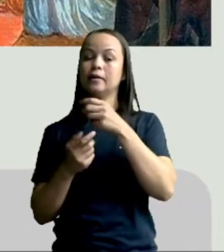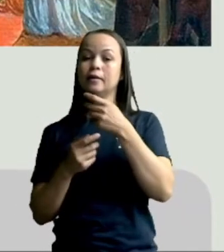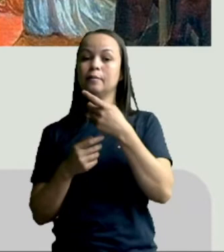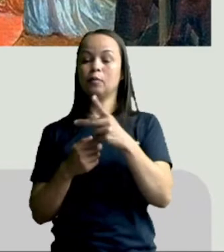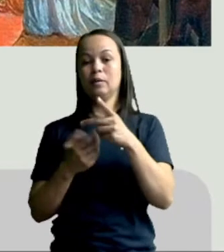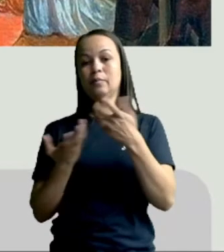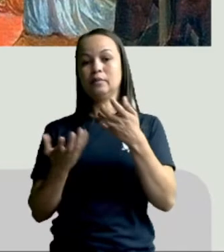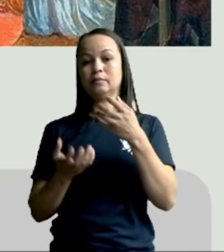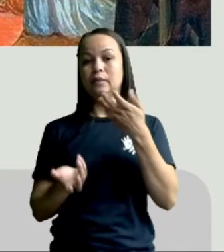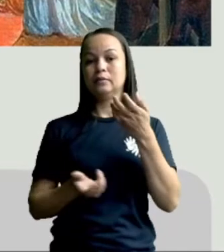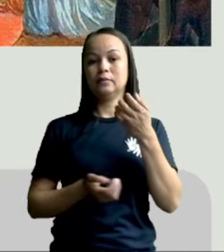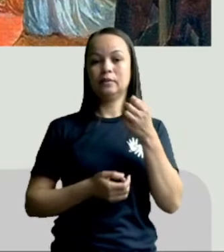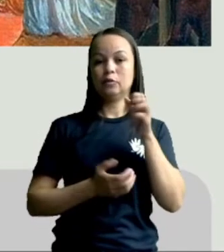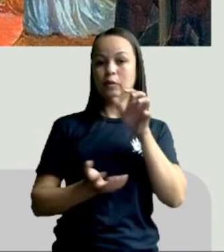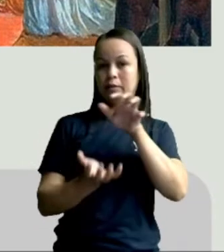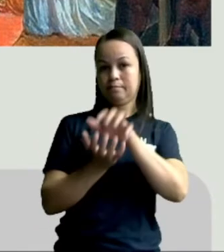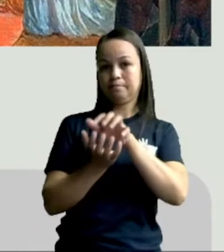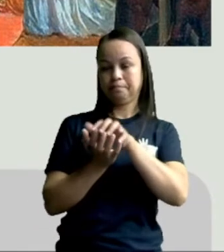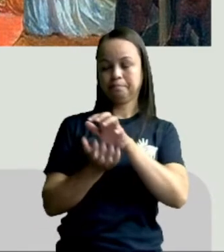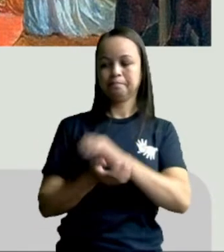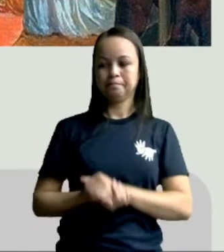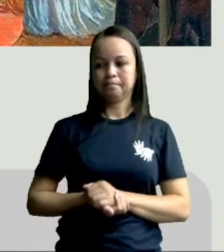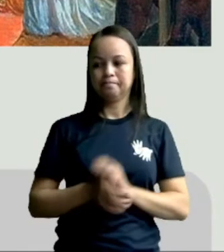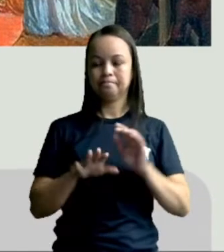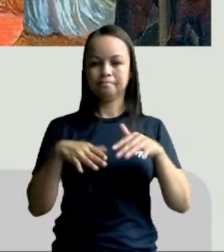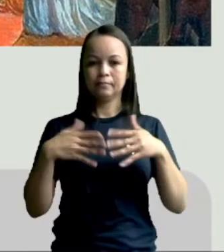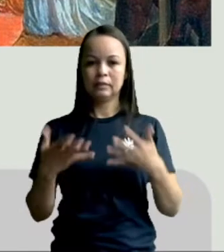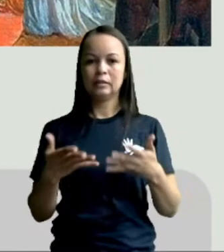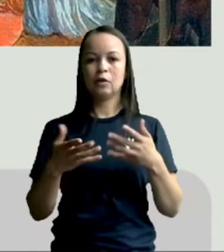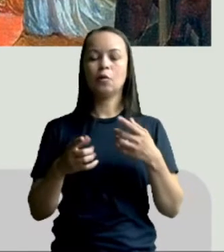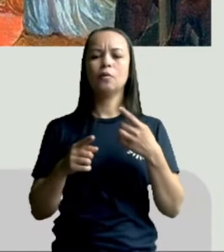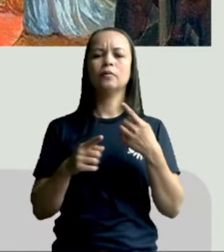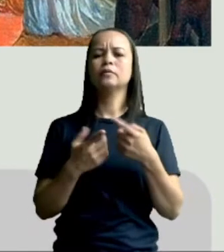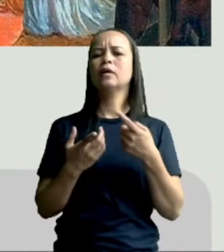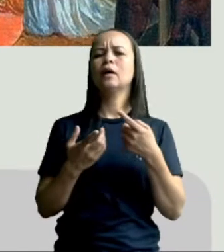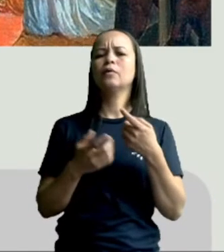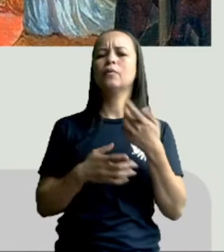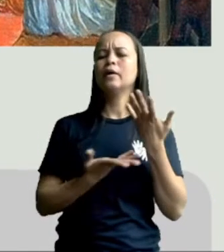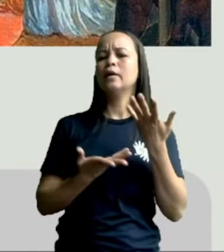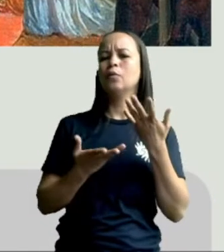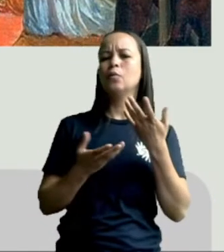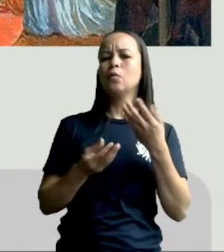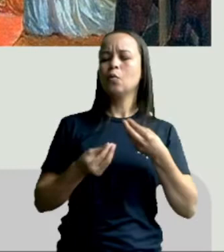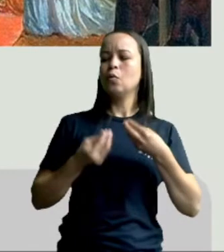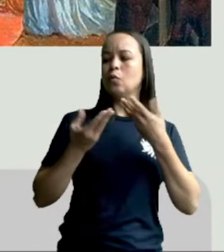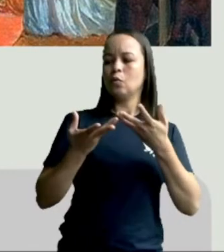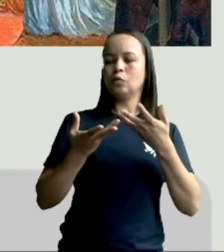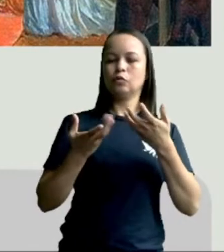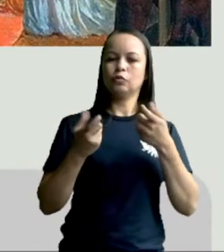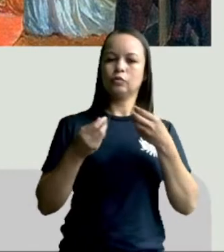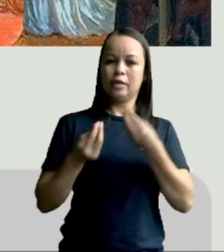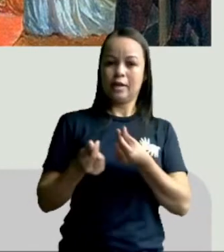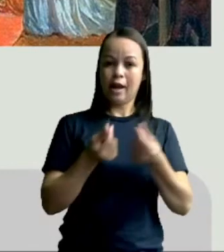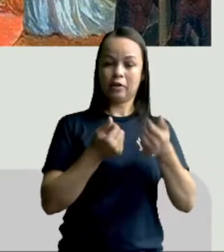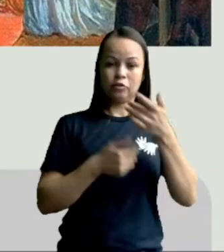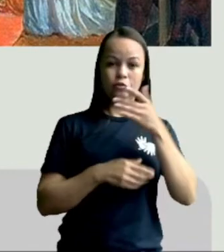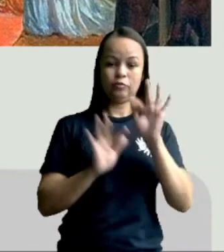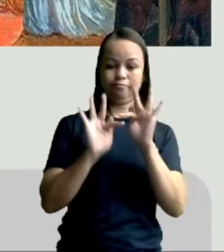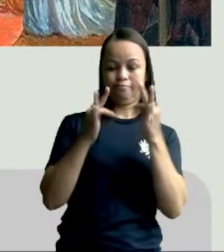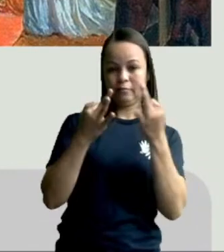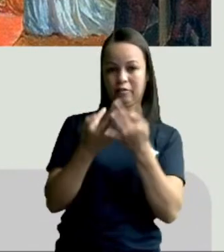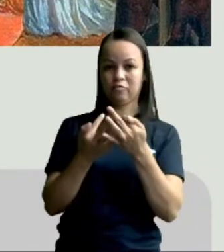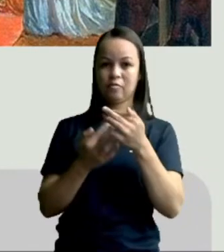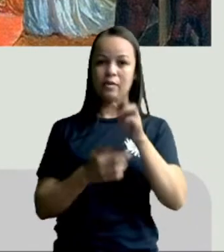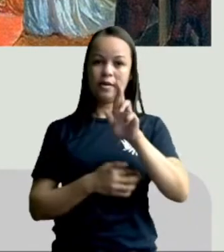que aconteceu. Por que tudo isso? Vê, o luxo e gasto da família real. A